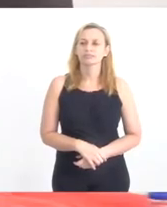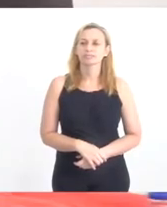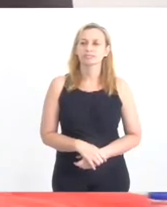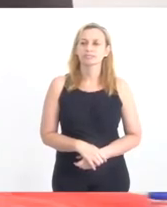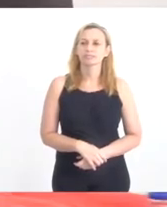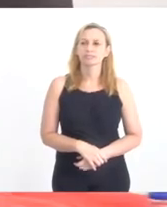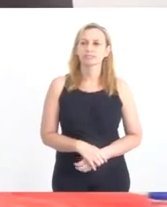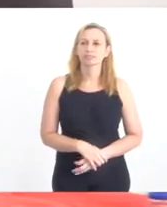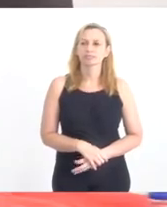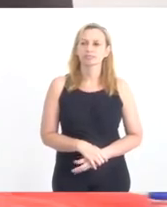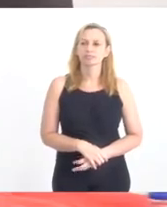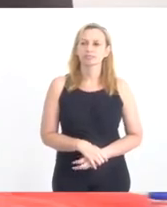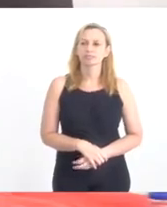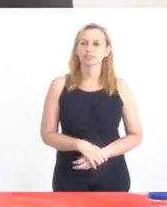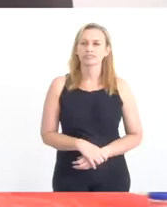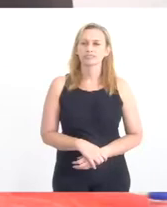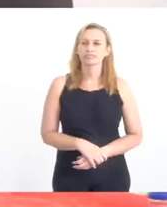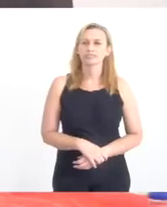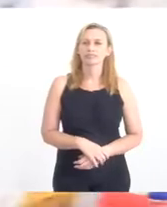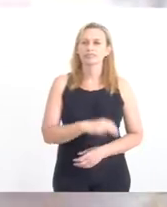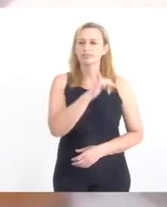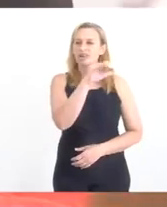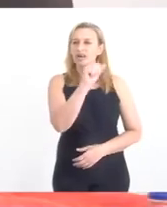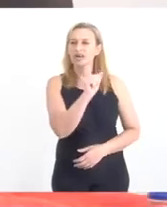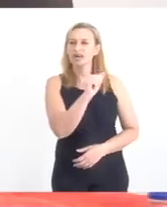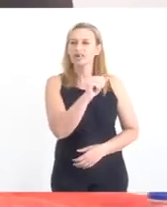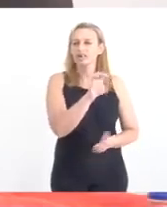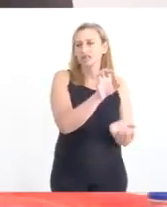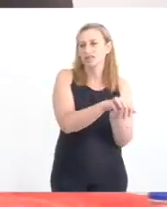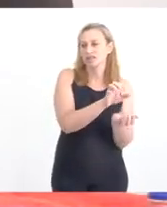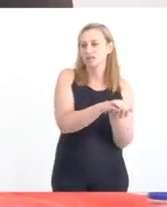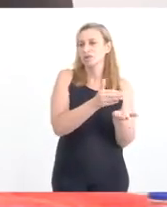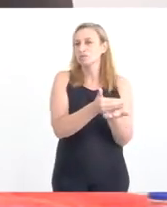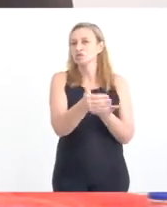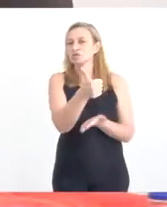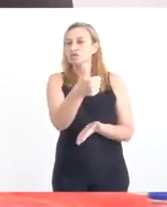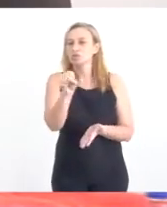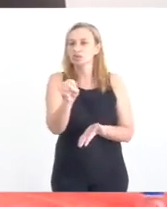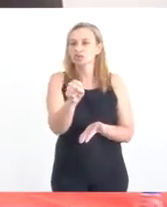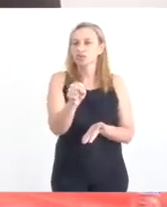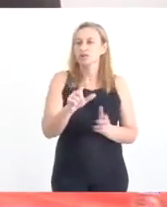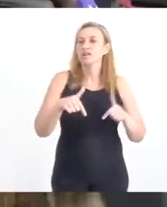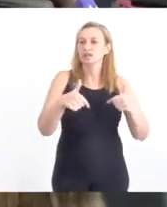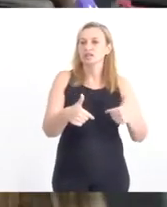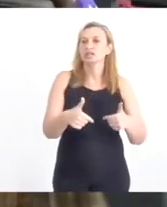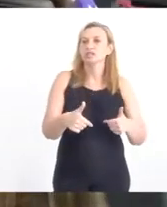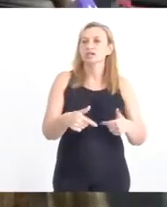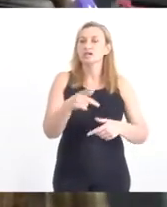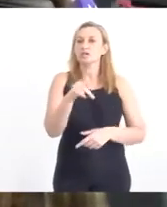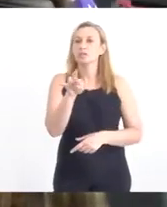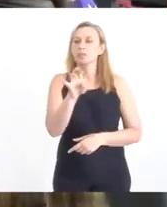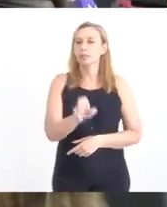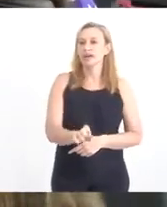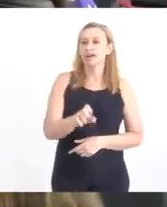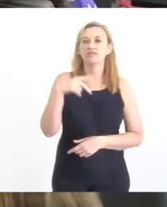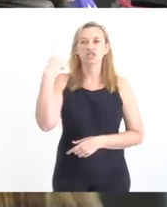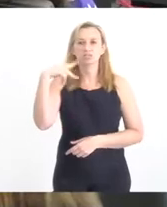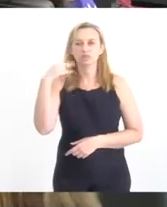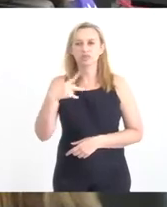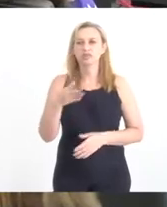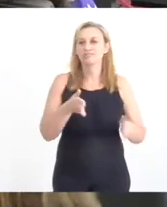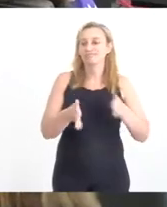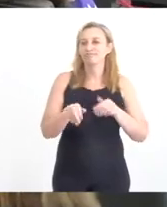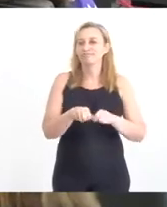a música do jacarezinho que começou em 2018 atuando com pré-vestibular mas